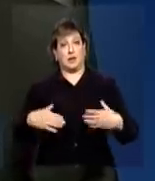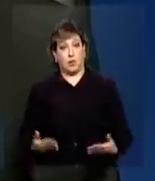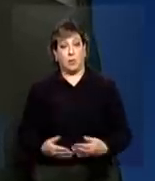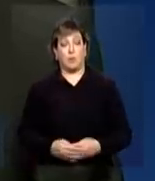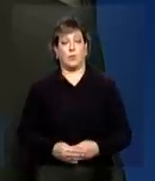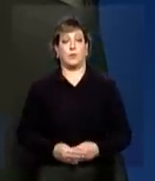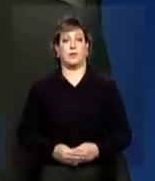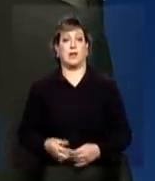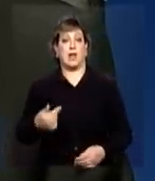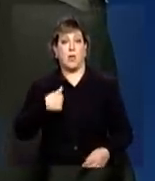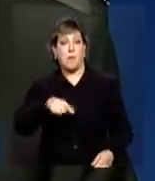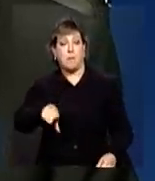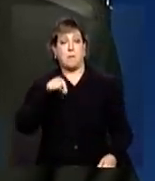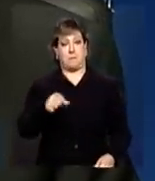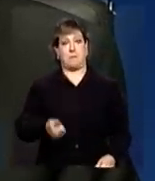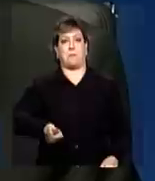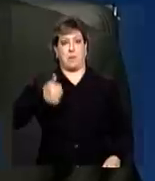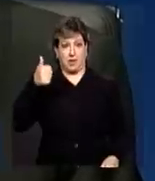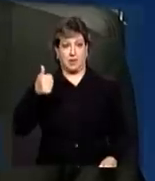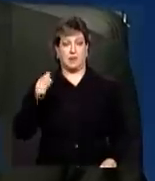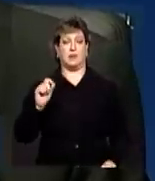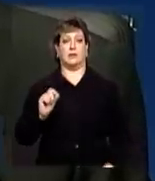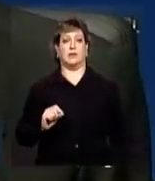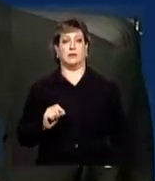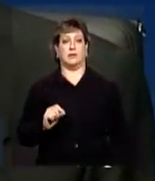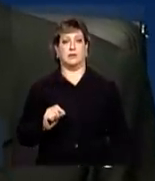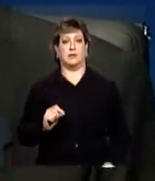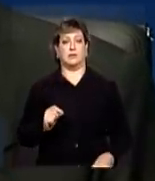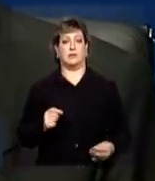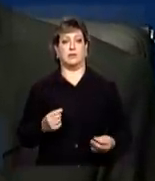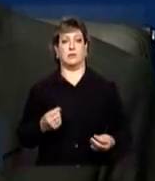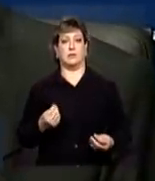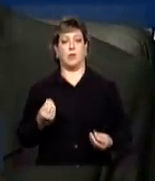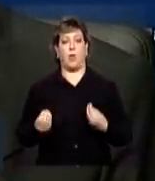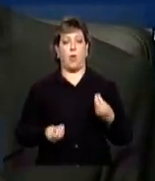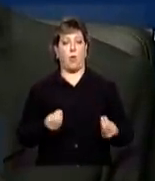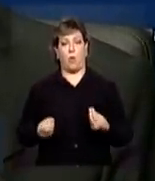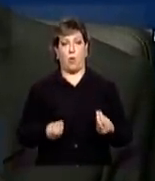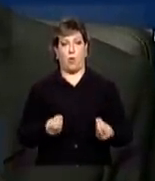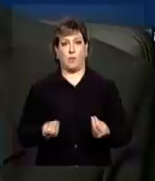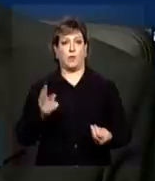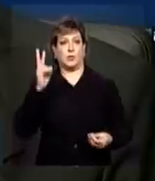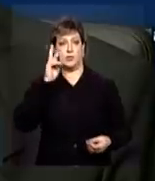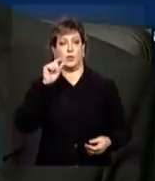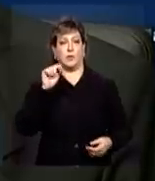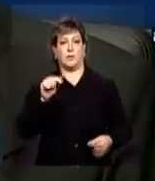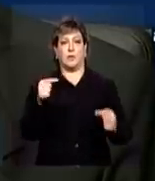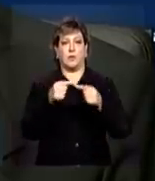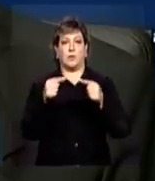eu prefiro, como no caso da Bíblia,